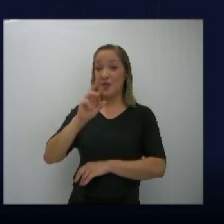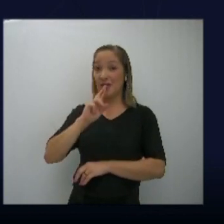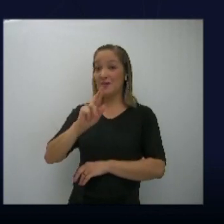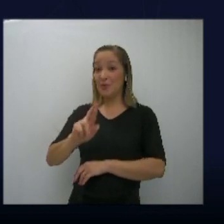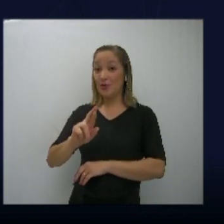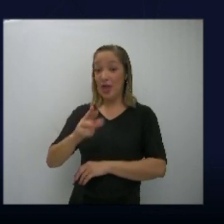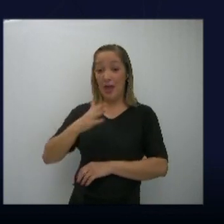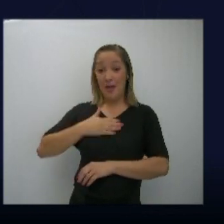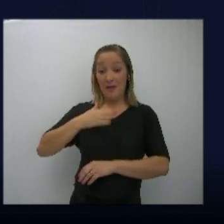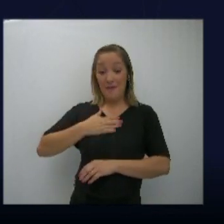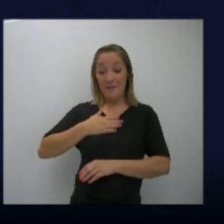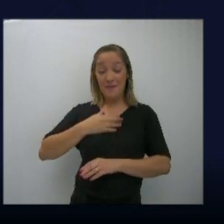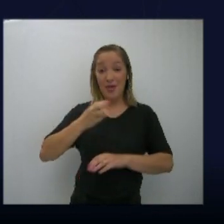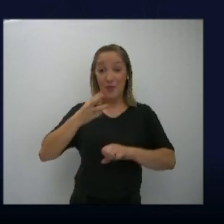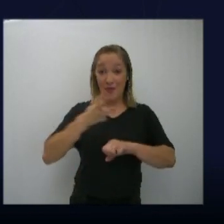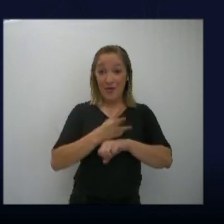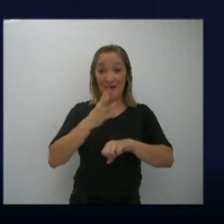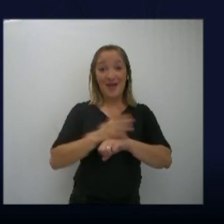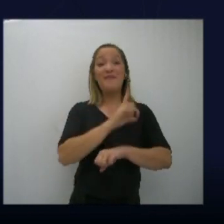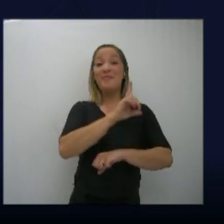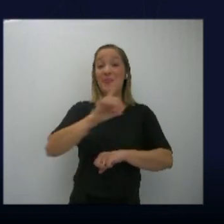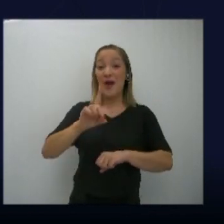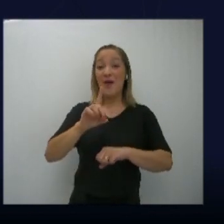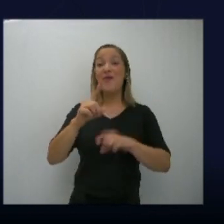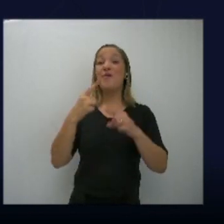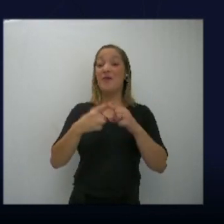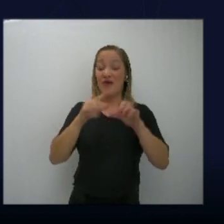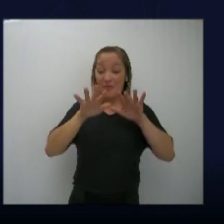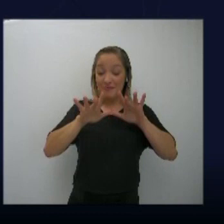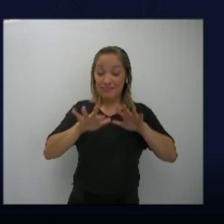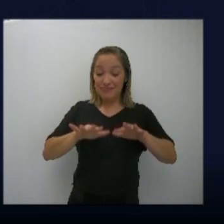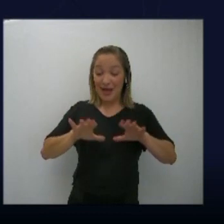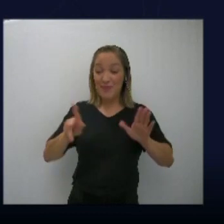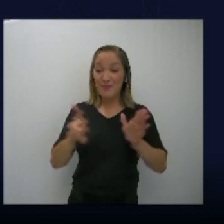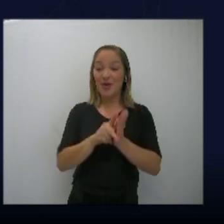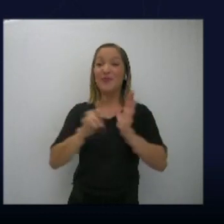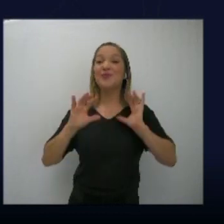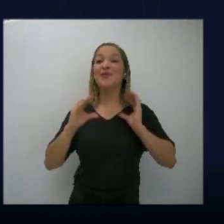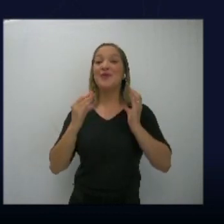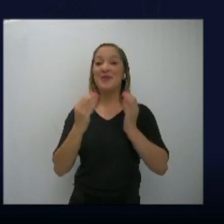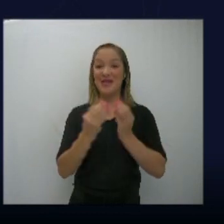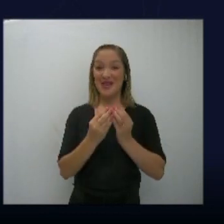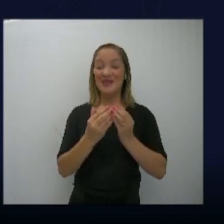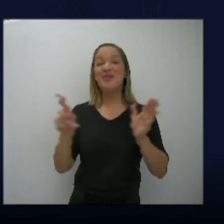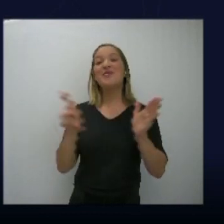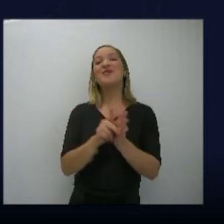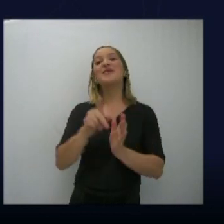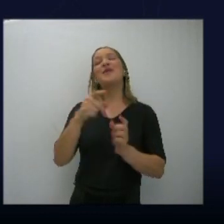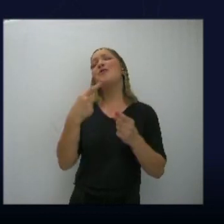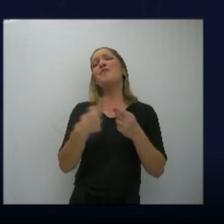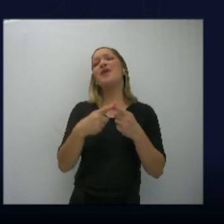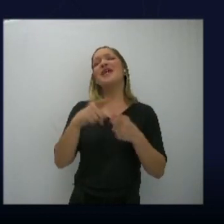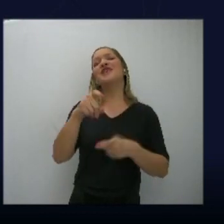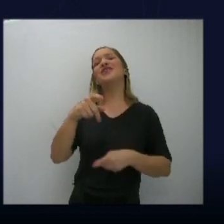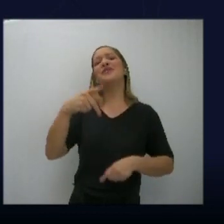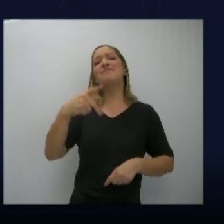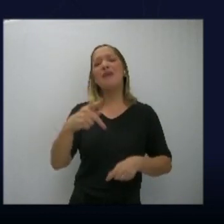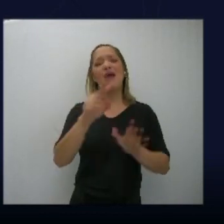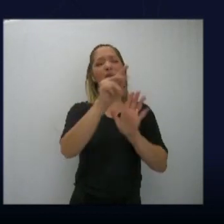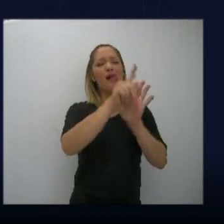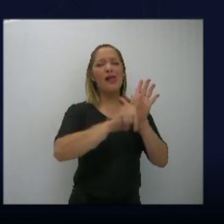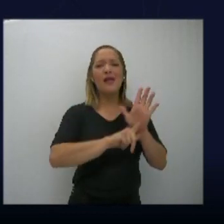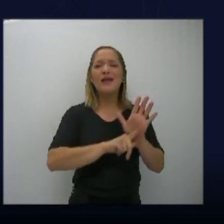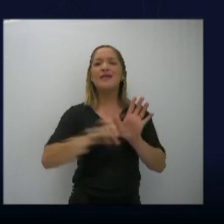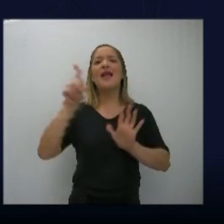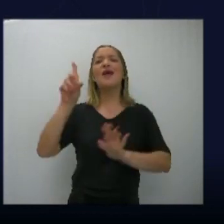chefe peço que perguntas né da Pizza mensagem nos Estados Unidos Estados